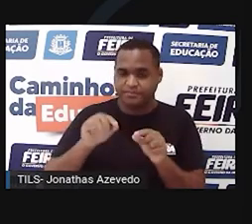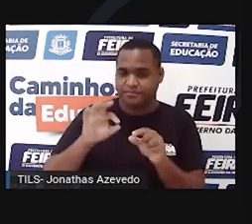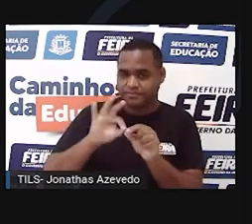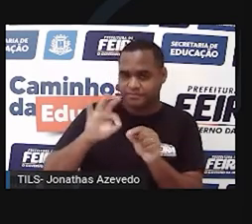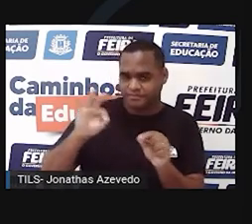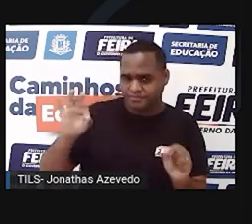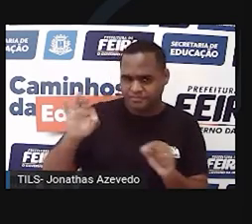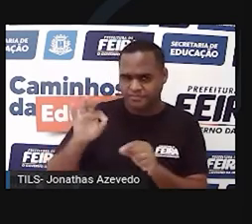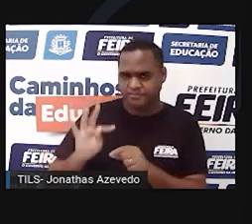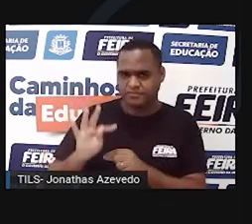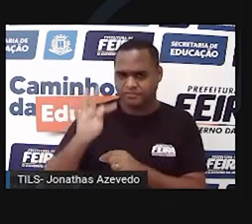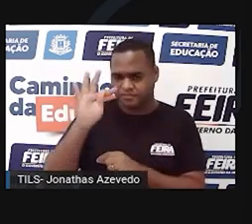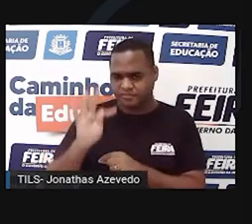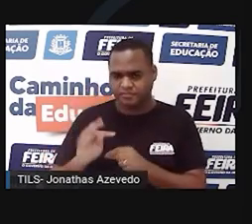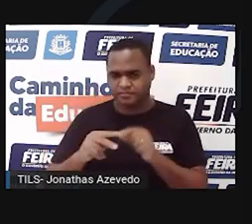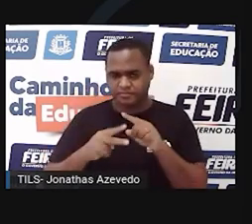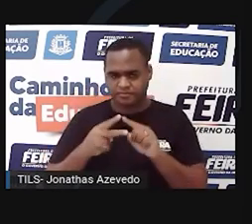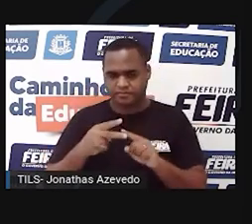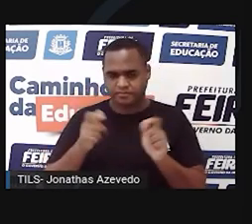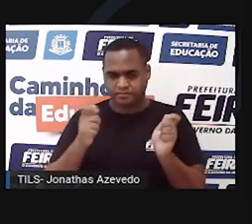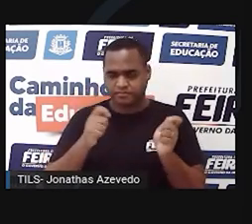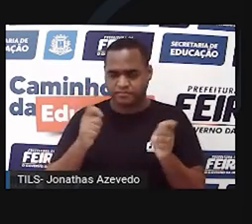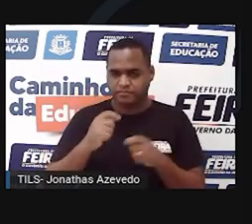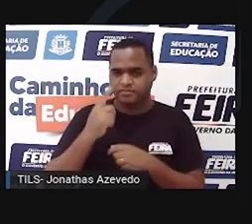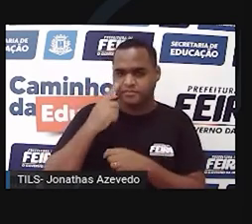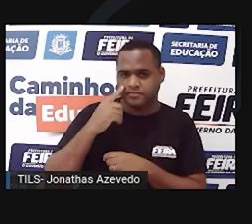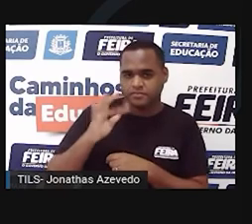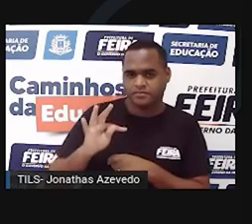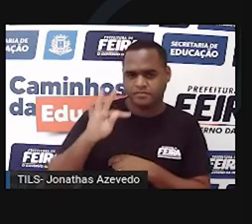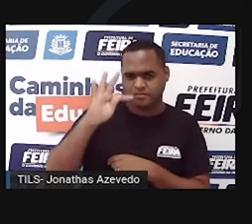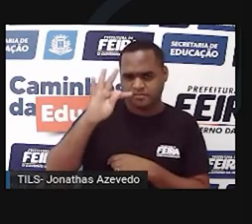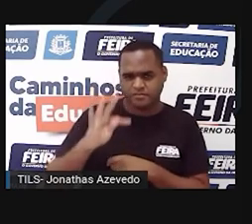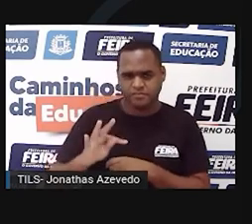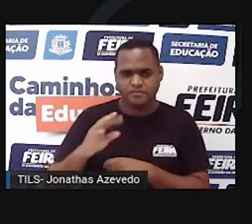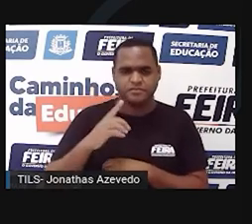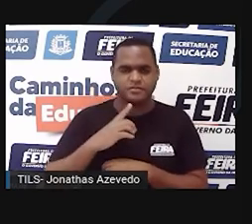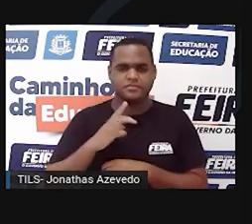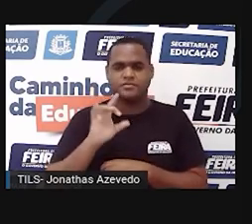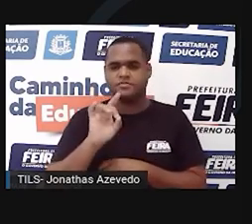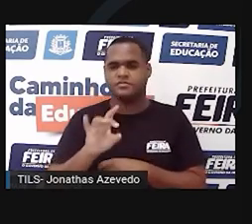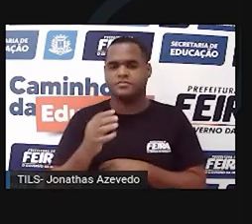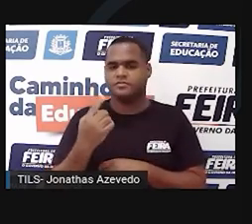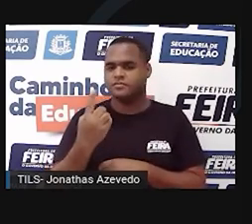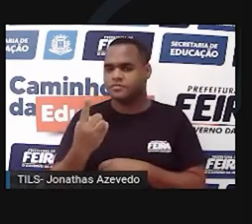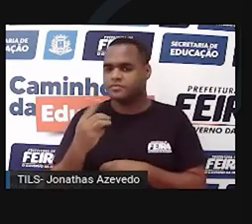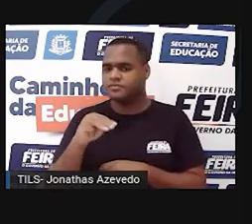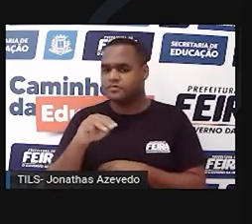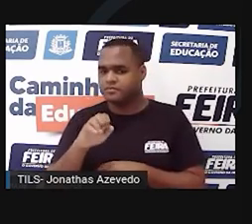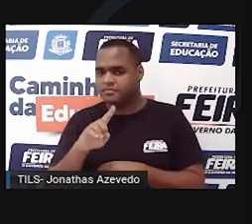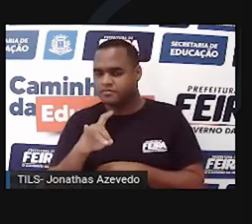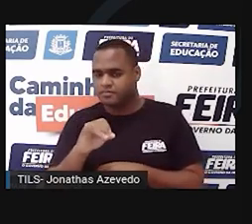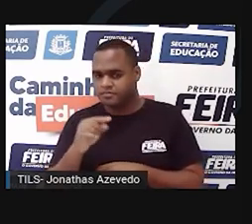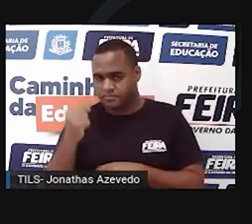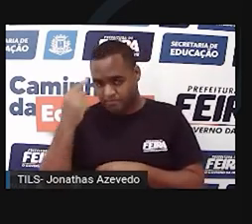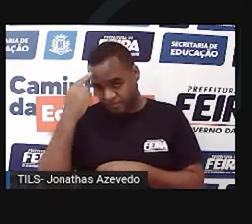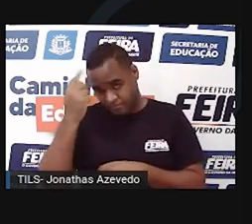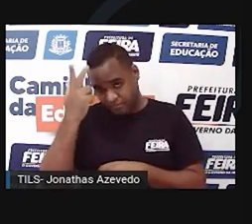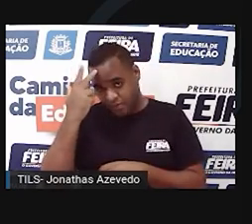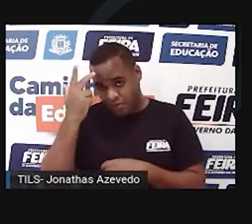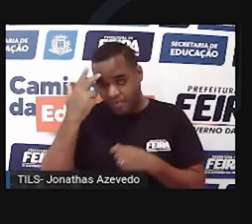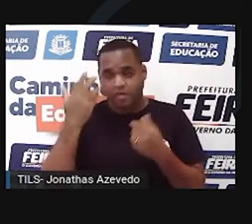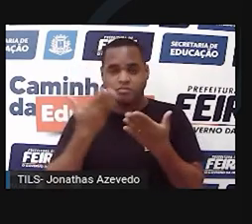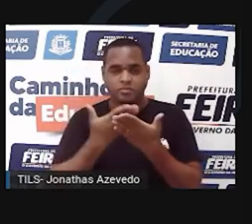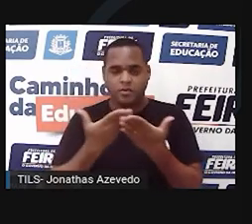países usam para medir a temperatura. E as unidades de medida mais comuns